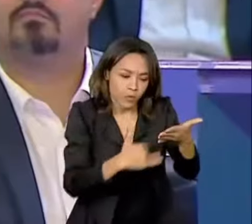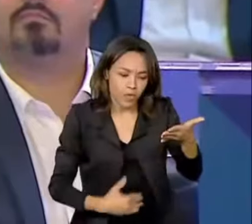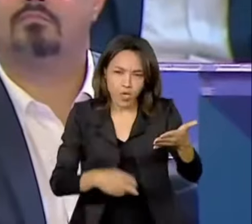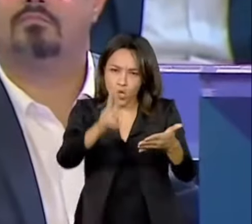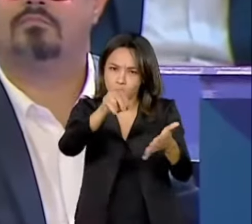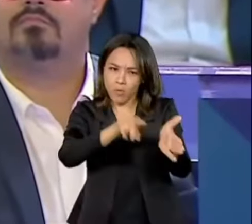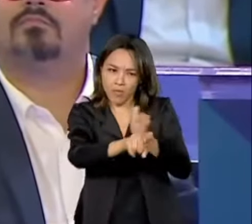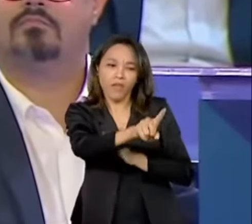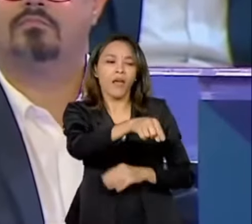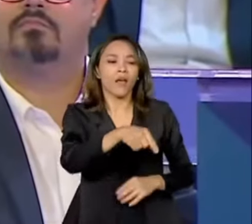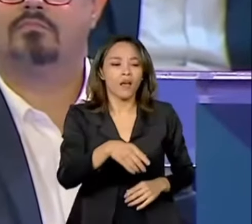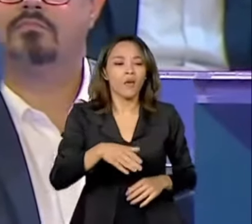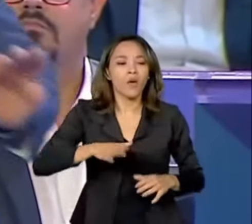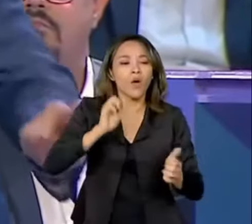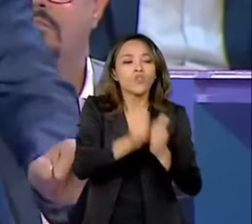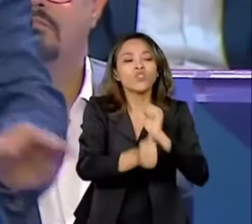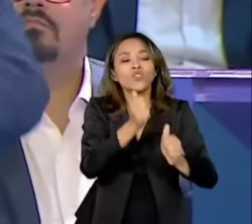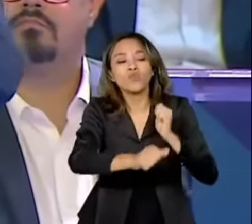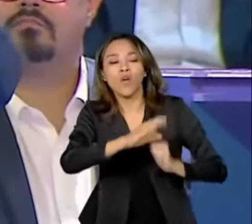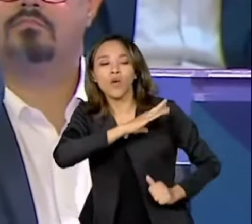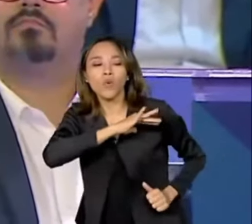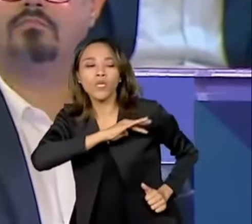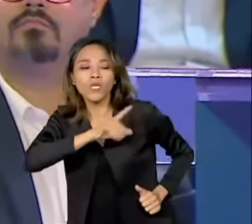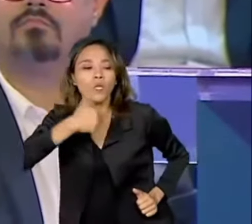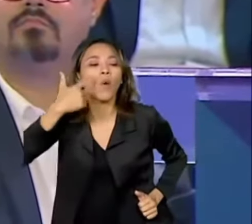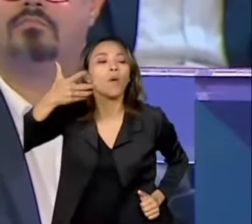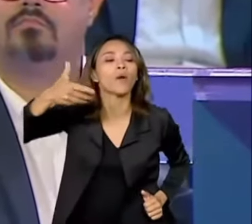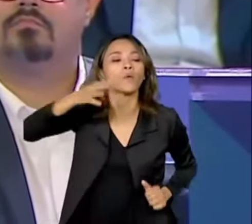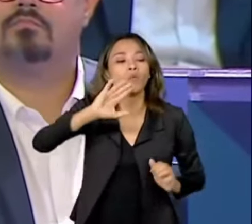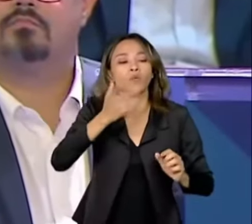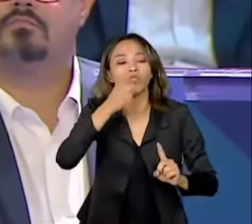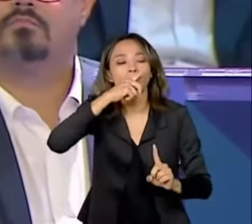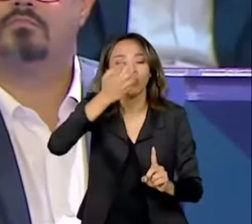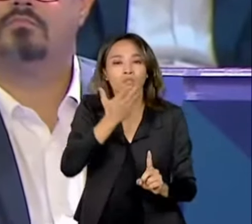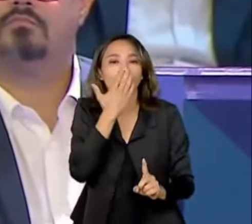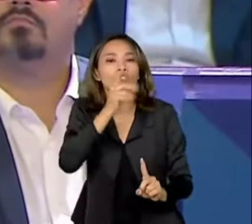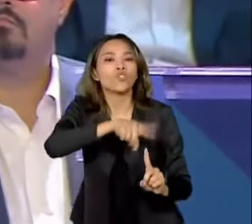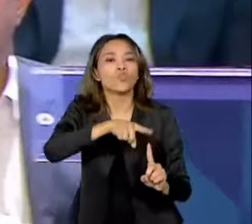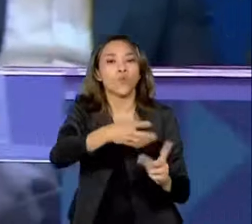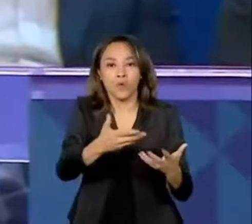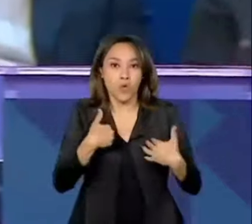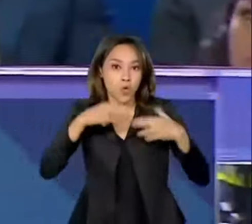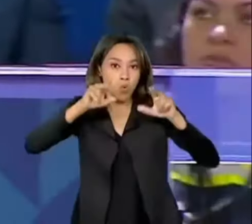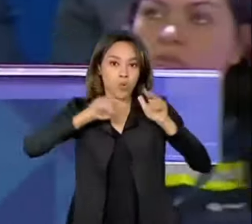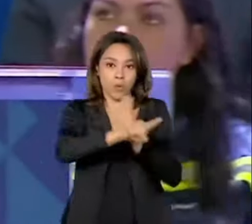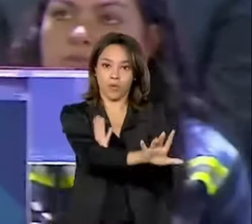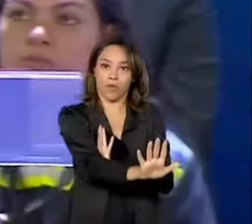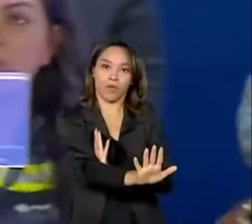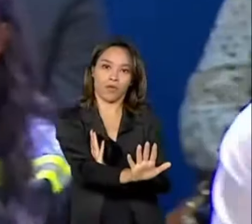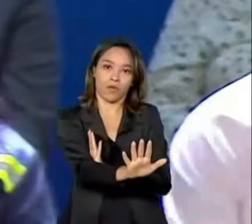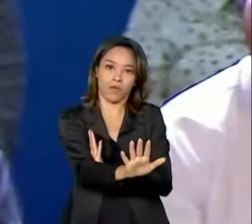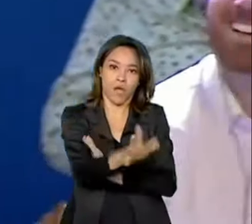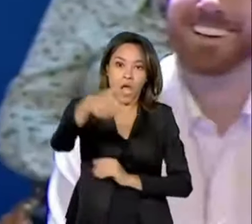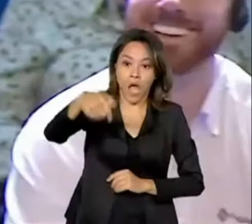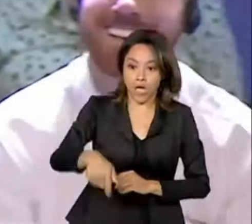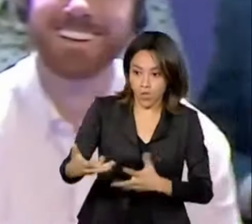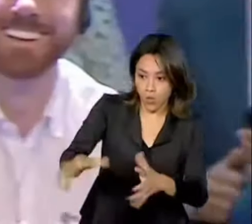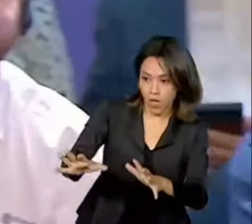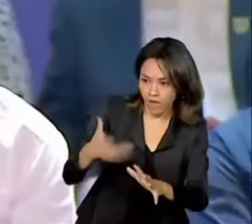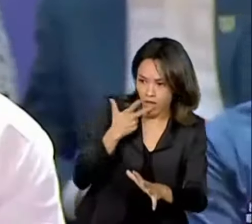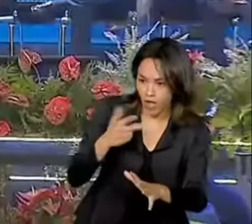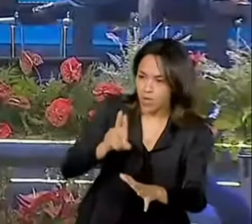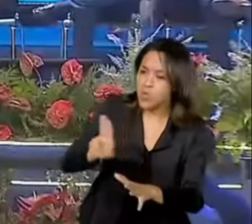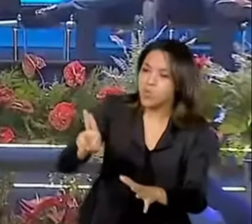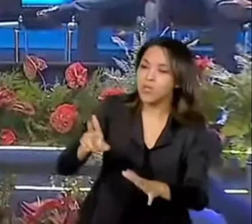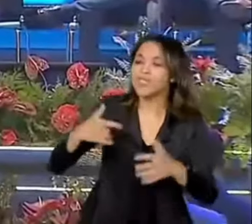se é atleticano, se ele é cruzeirense, nunca perguntei. Aqui em Minas Gerais, quando o cara não quer dizer o que que ele é, ele fala